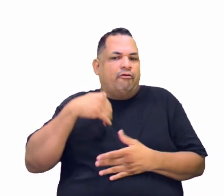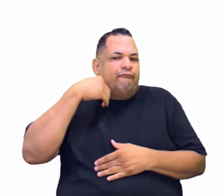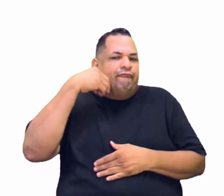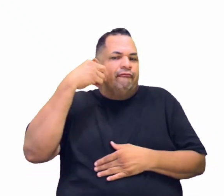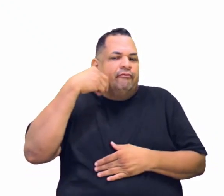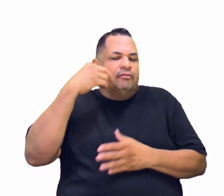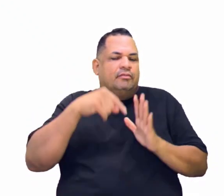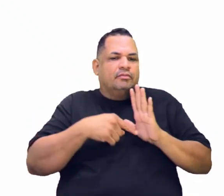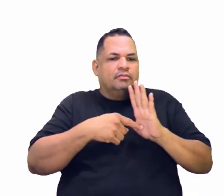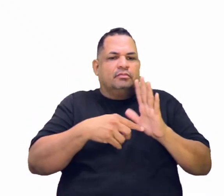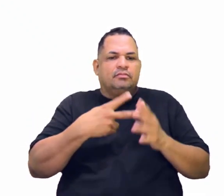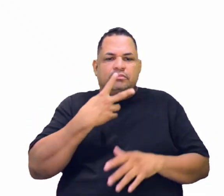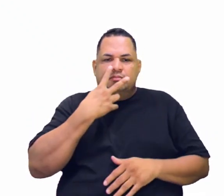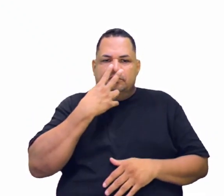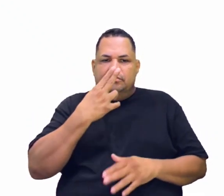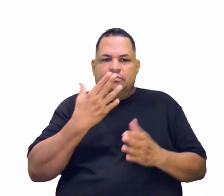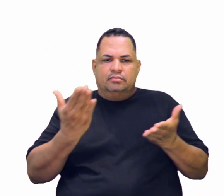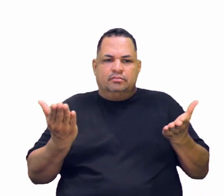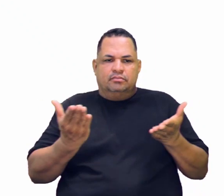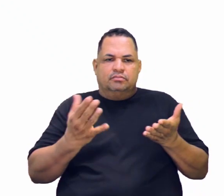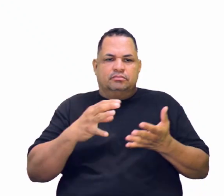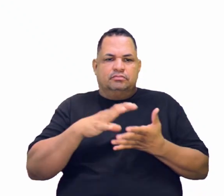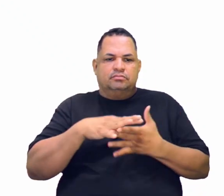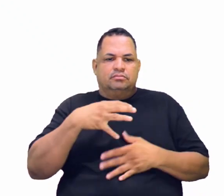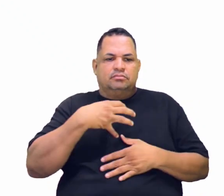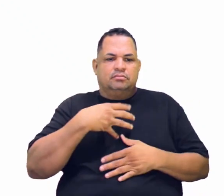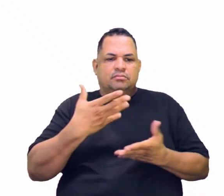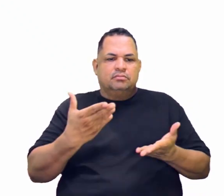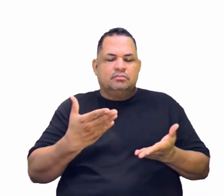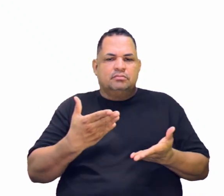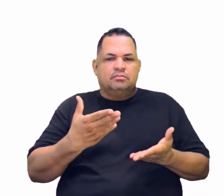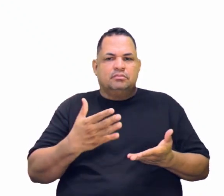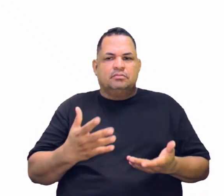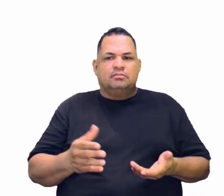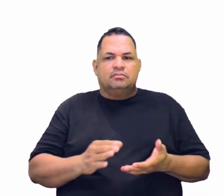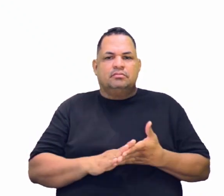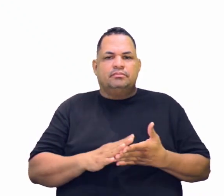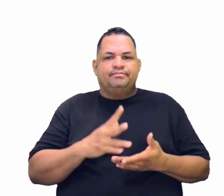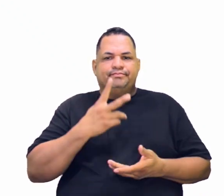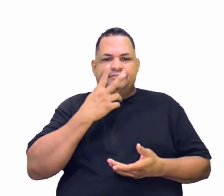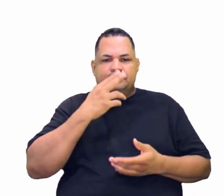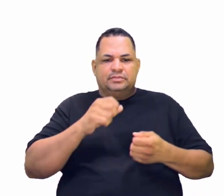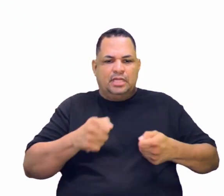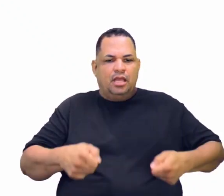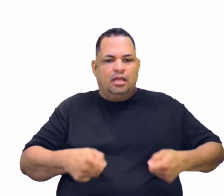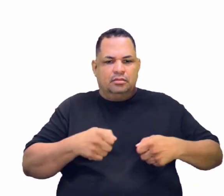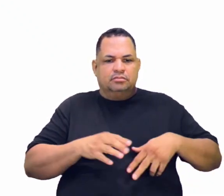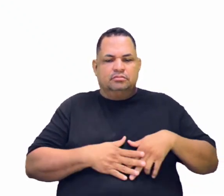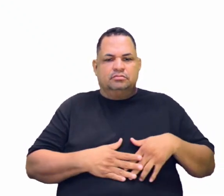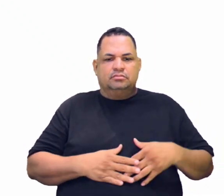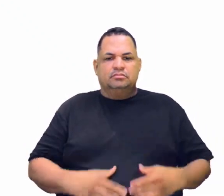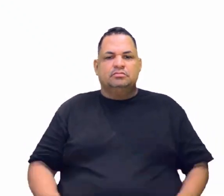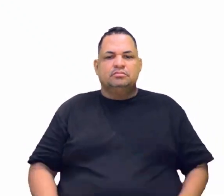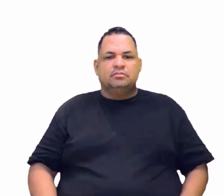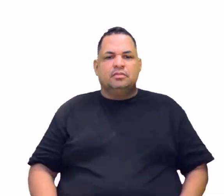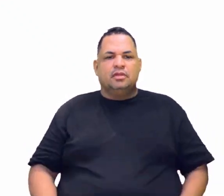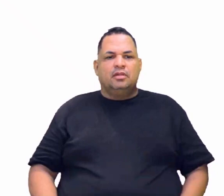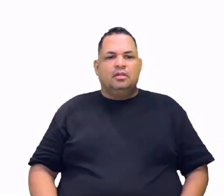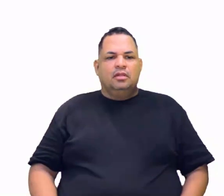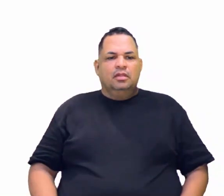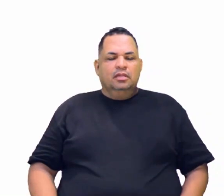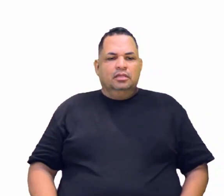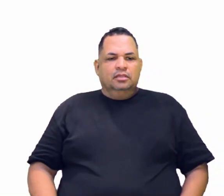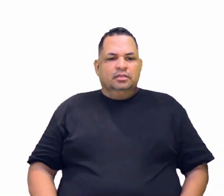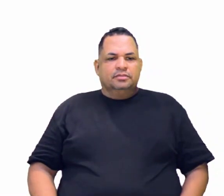mostrar. Parecia que, dessa forma, sentia-se mais divertido. É como se fosse a cueca para eles, né? E aqui